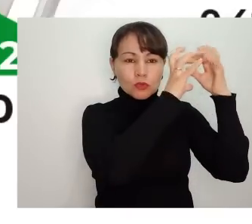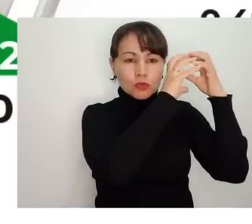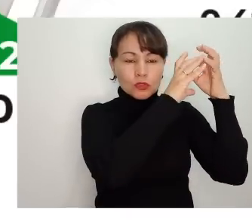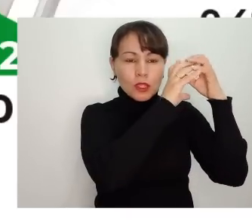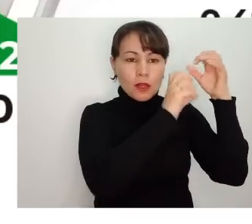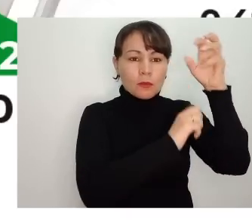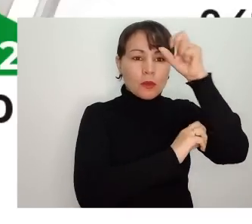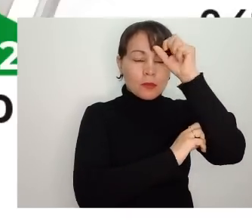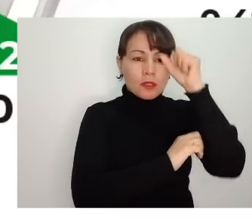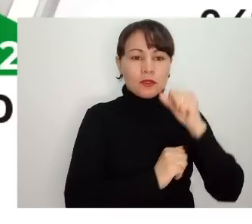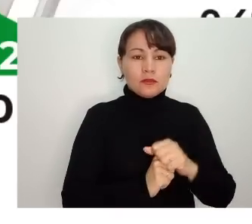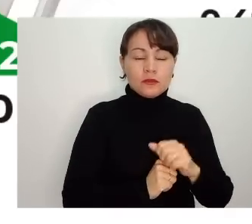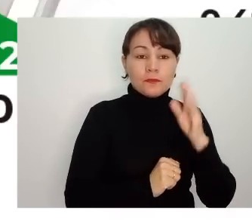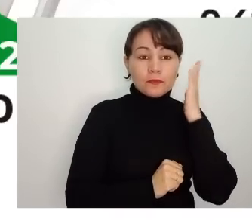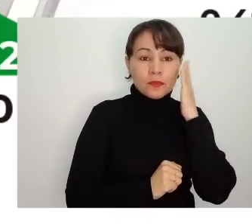cerebrais. A gente sabe que nós temos